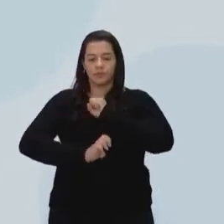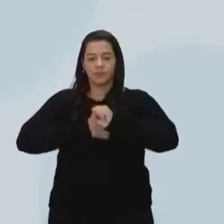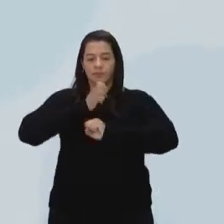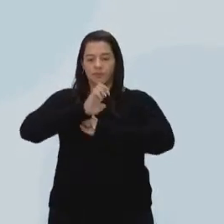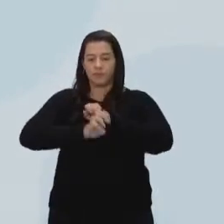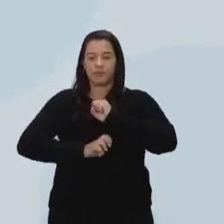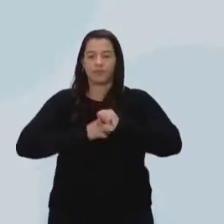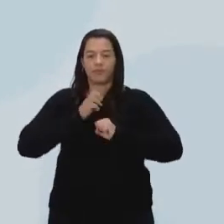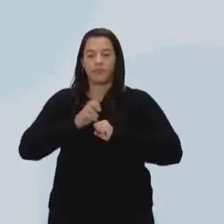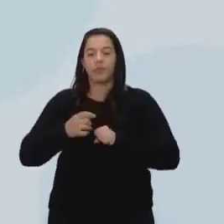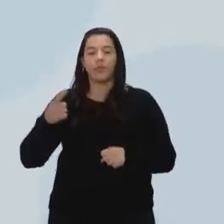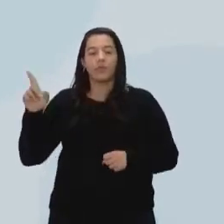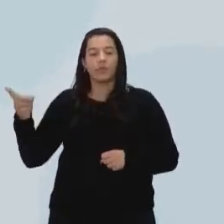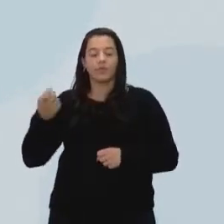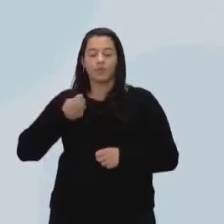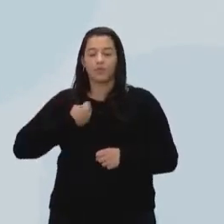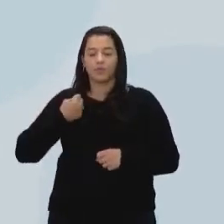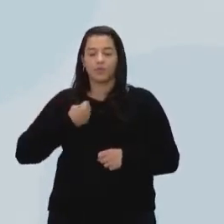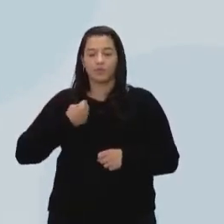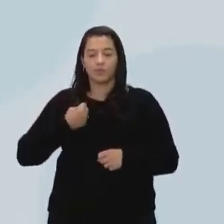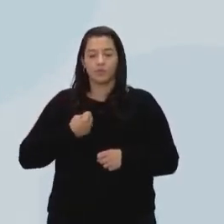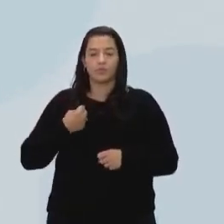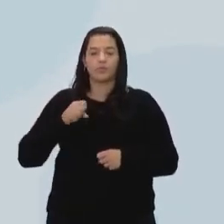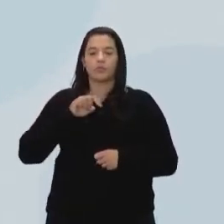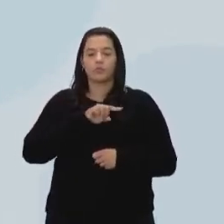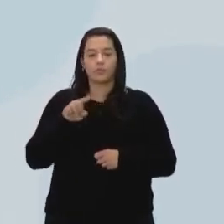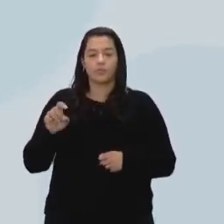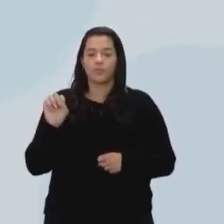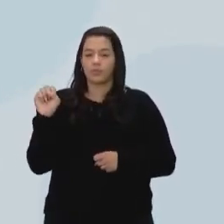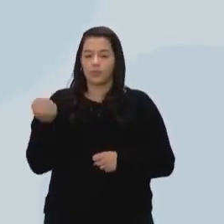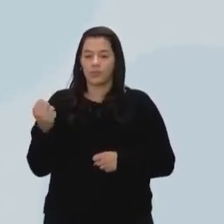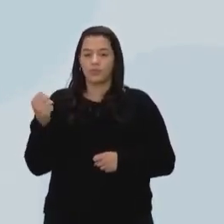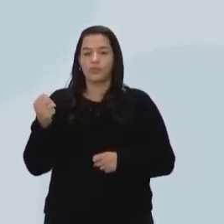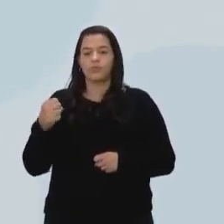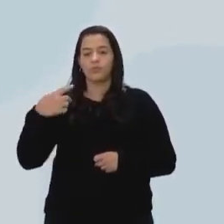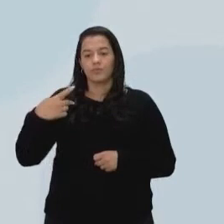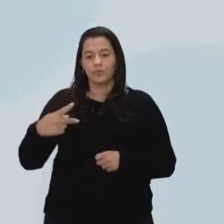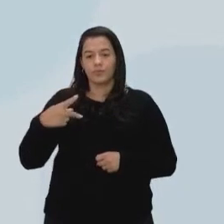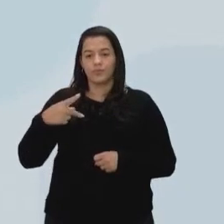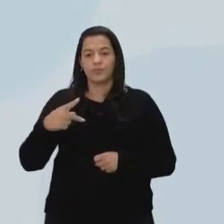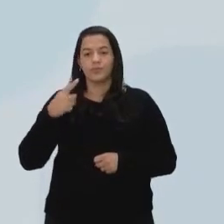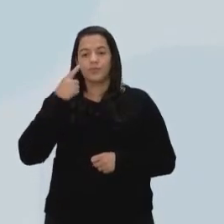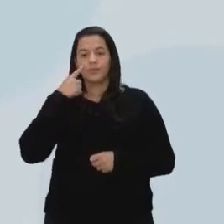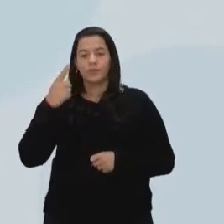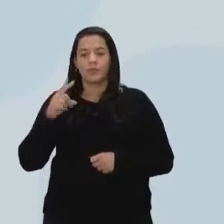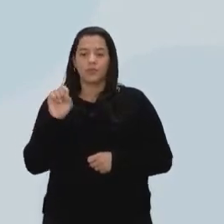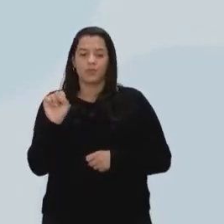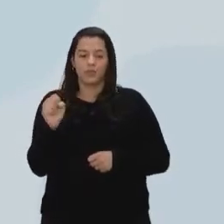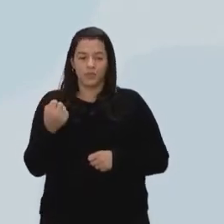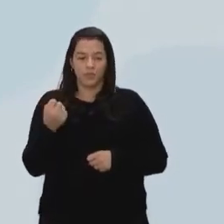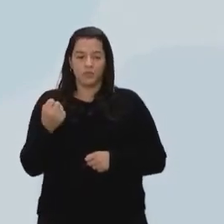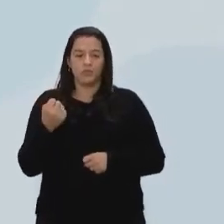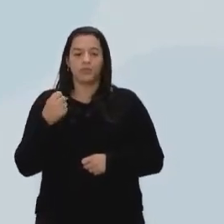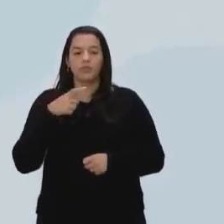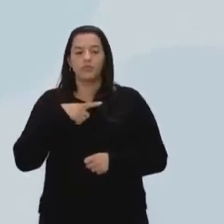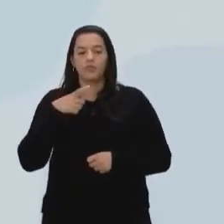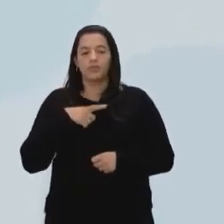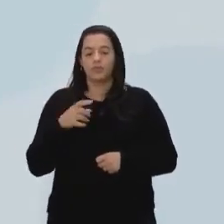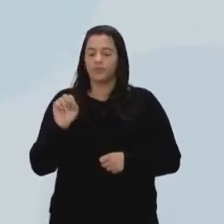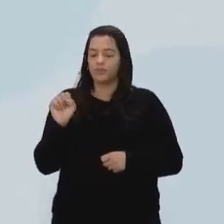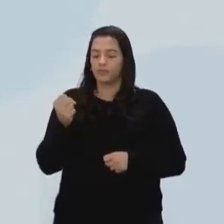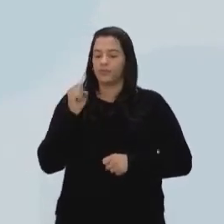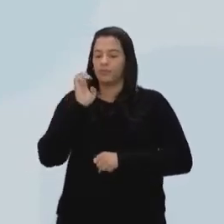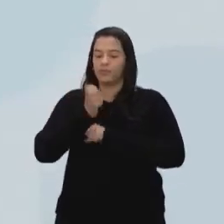Então, o número atômico dele indica 8 prótons e, se ele tem 8 prótons, ele tem 8